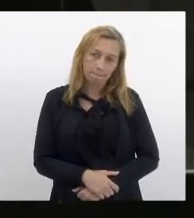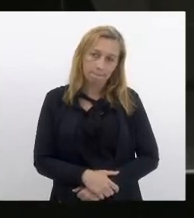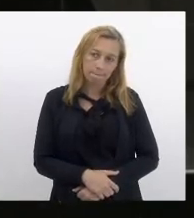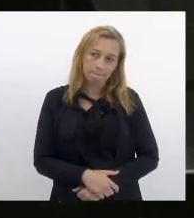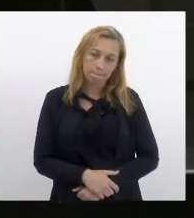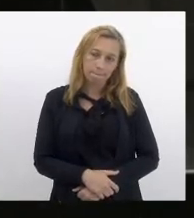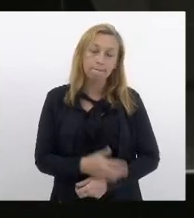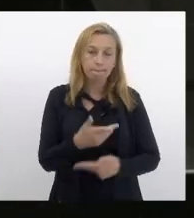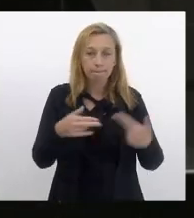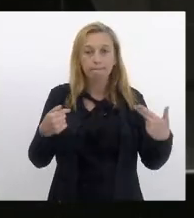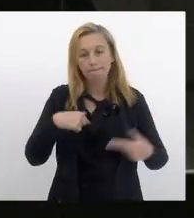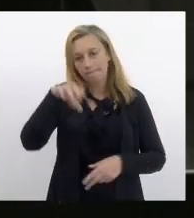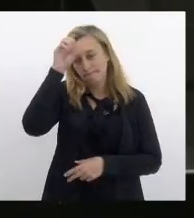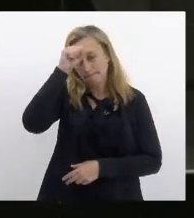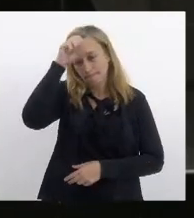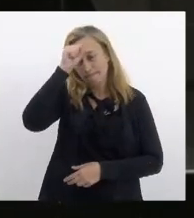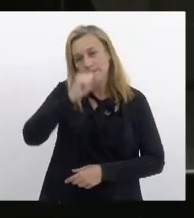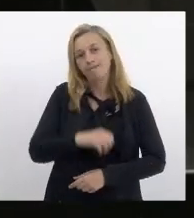uma das coisas que eu aprendi